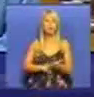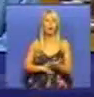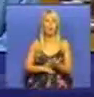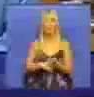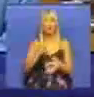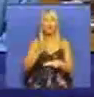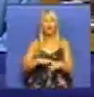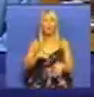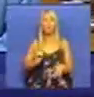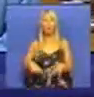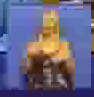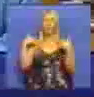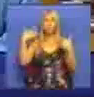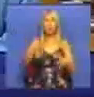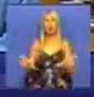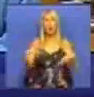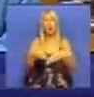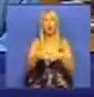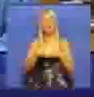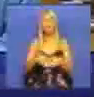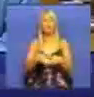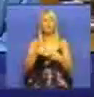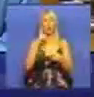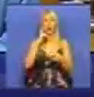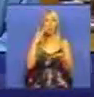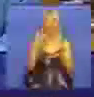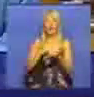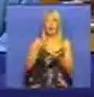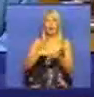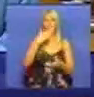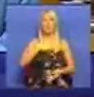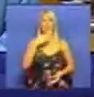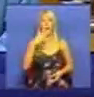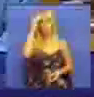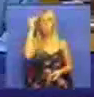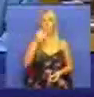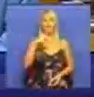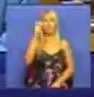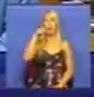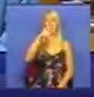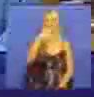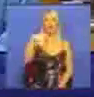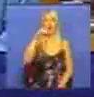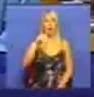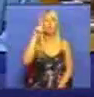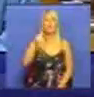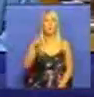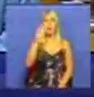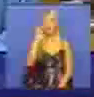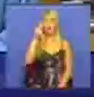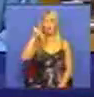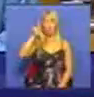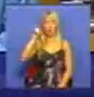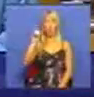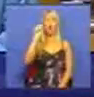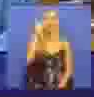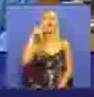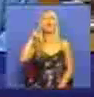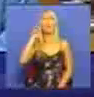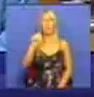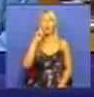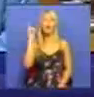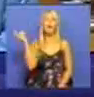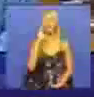recentes demissões da Comissão do Livro Branco dos professores António Casimiro e Júlio Gomes. A revisão do Código de